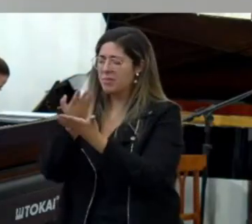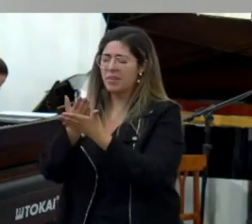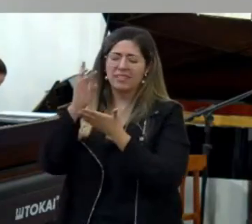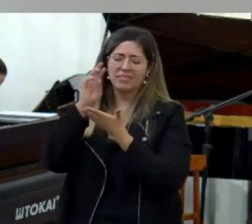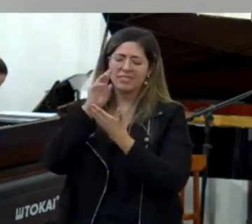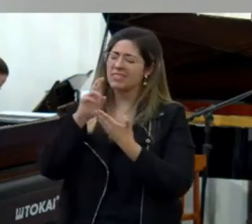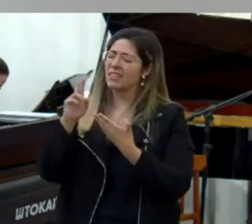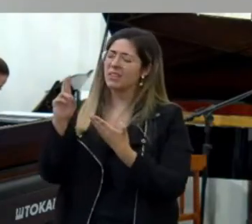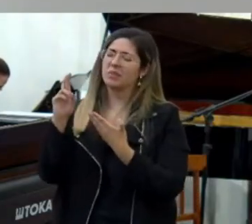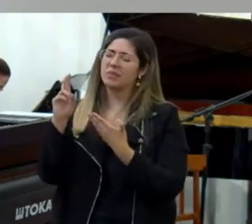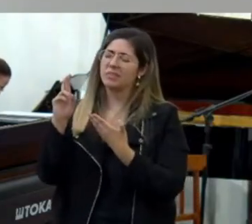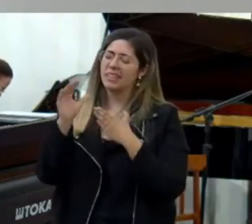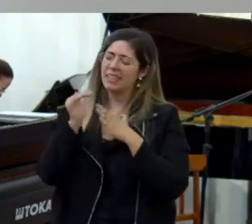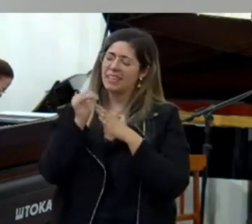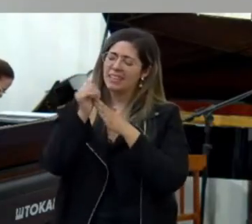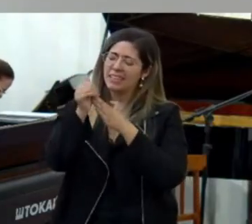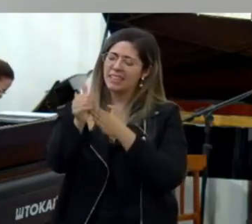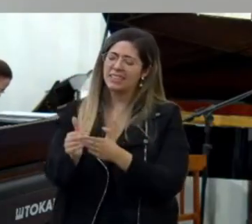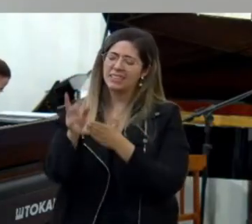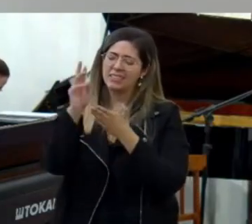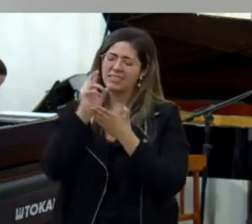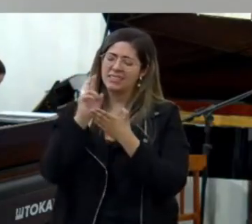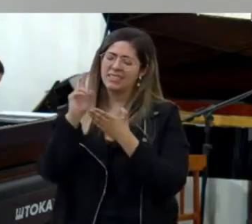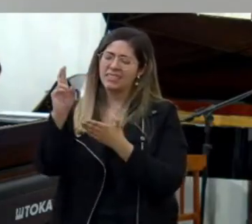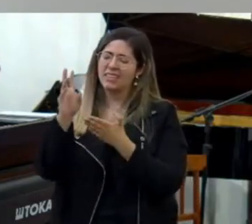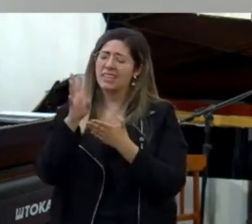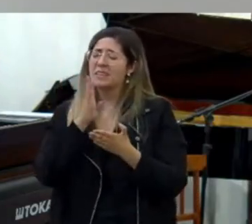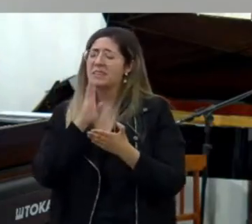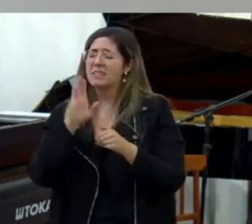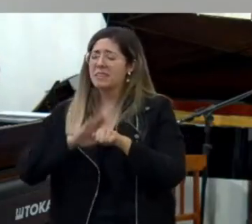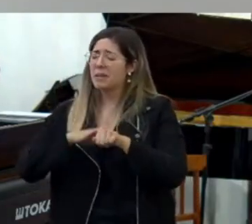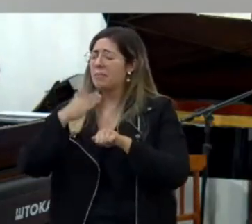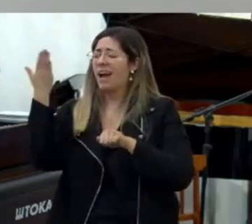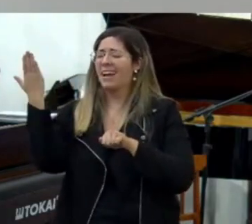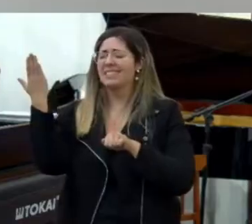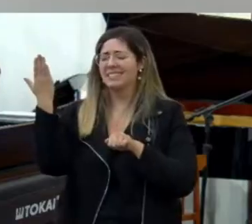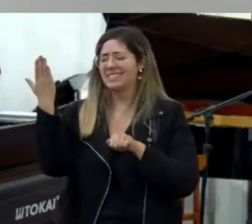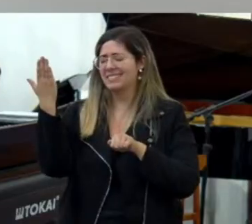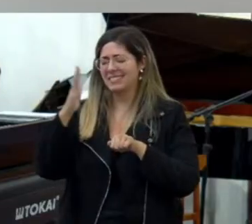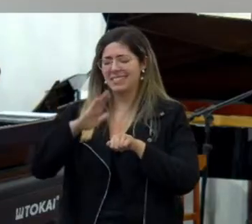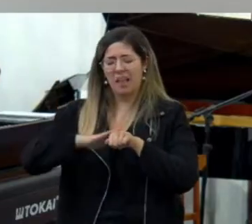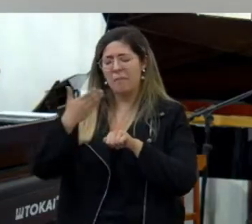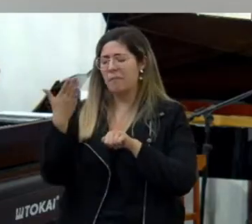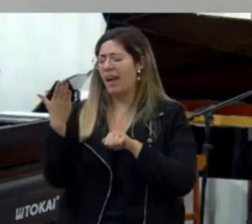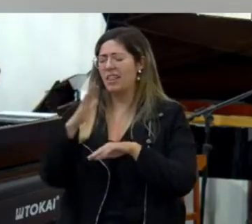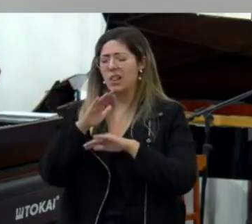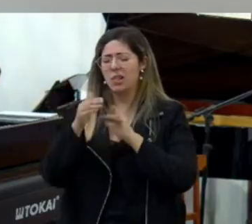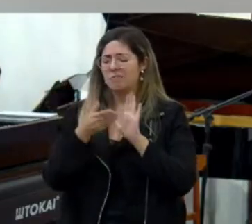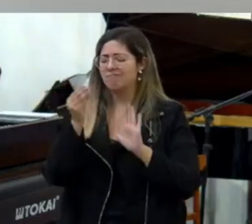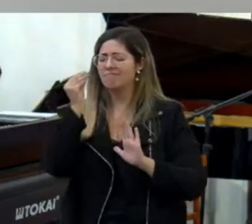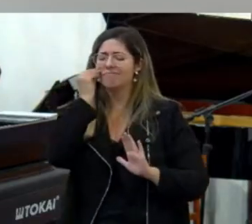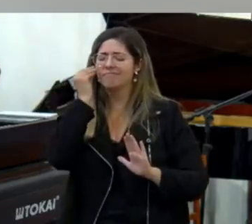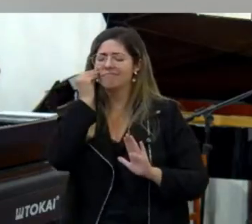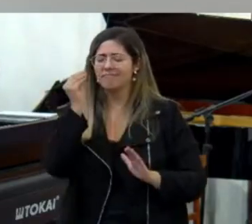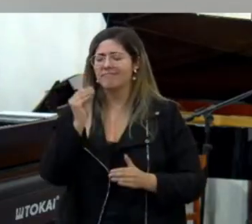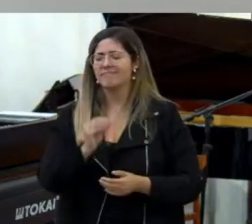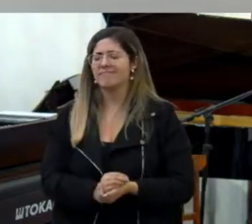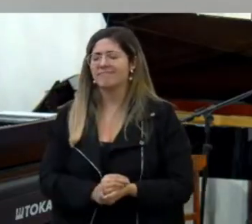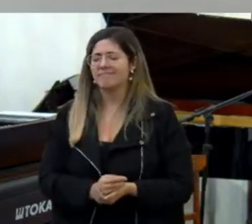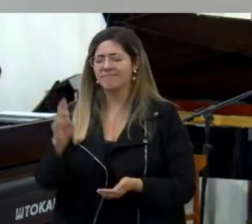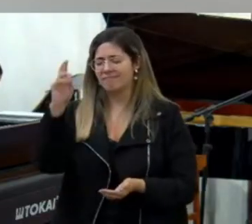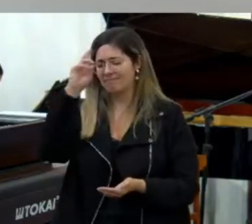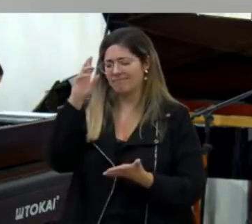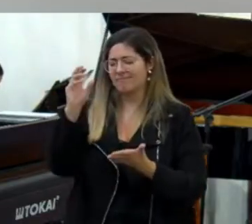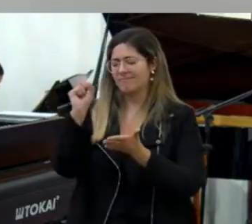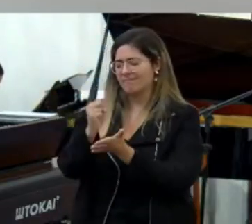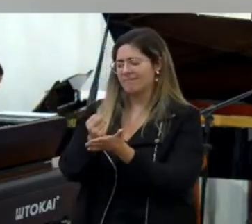Senhor, ele conhecer ou ela conhecer algo ainda maior do que tudo que tem experimentado. O